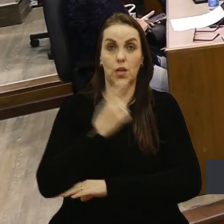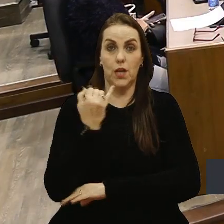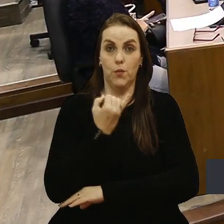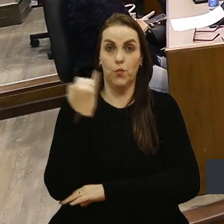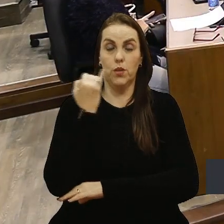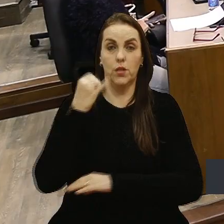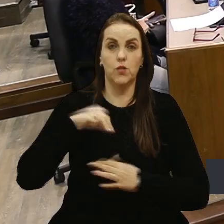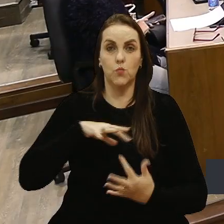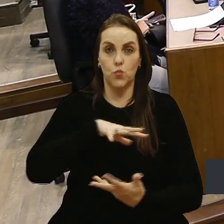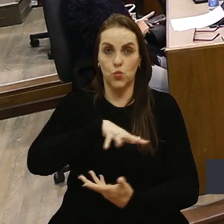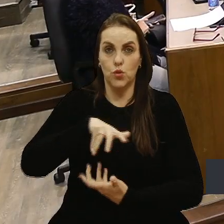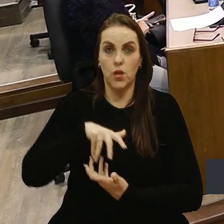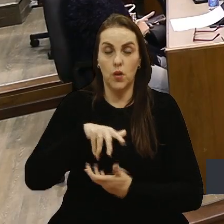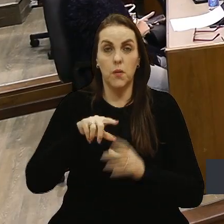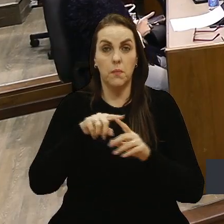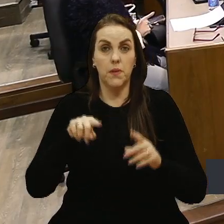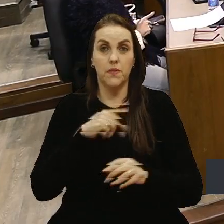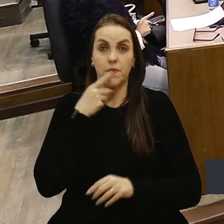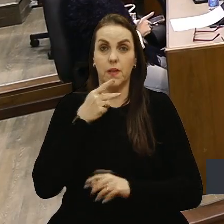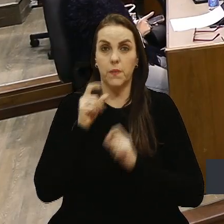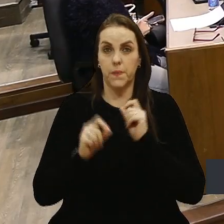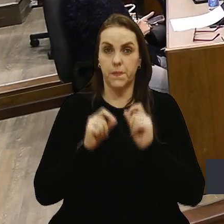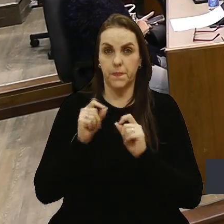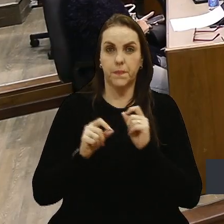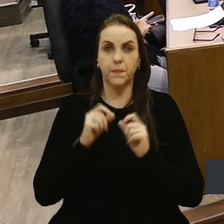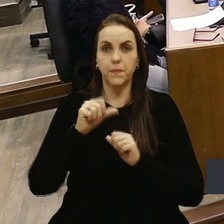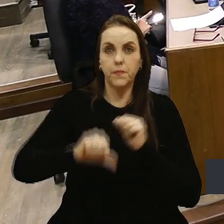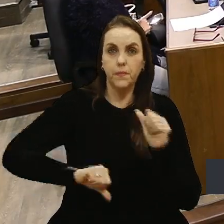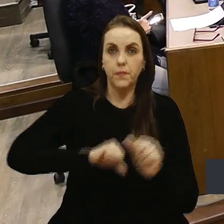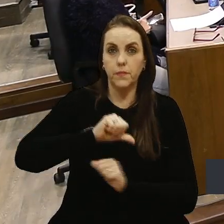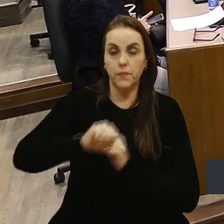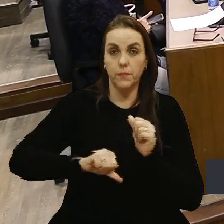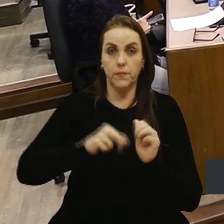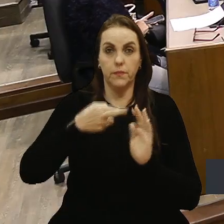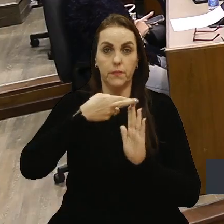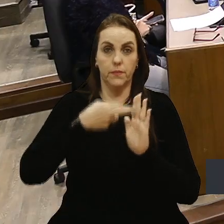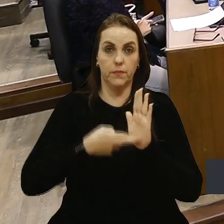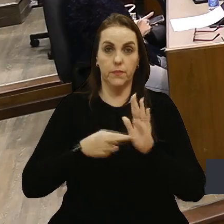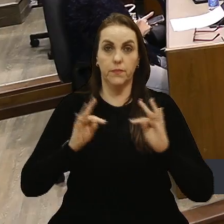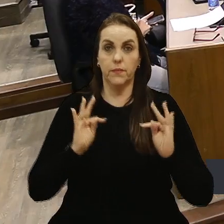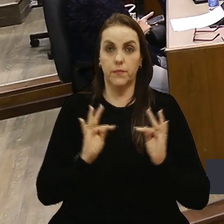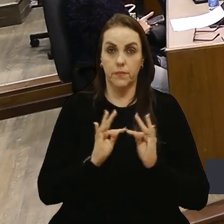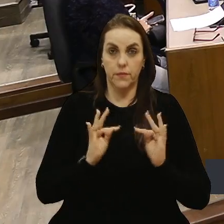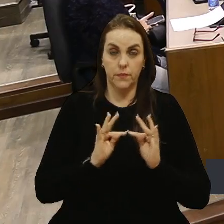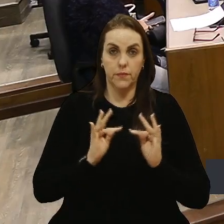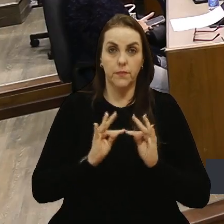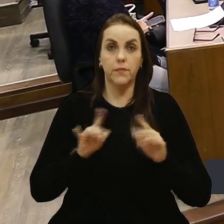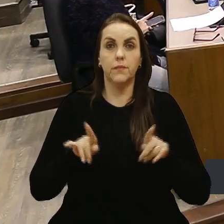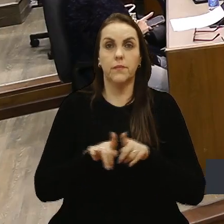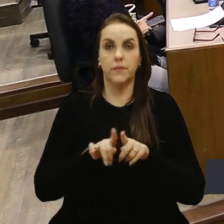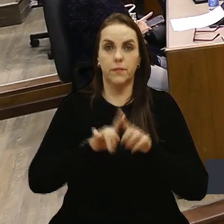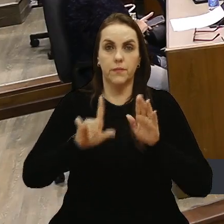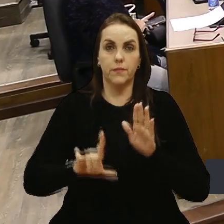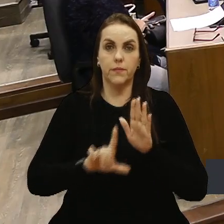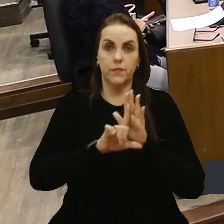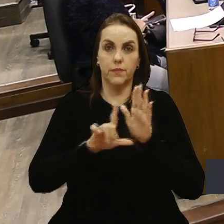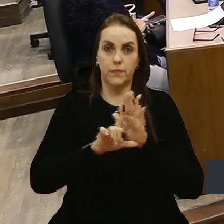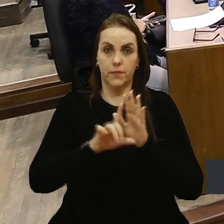mundialmente, mas falar que nós tivemos significativas alterações no regramento técnico e legal